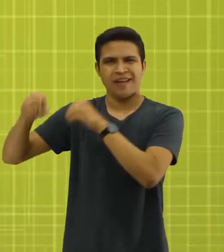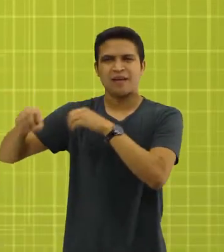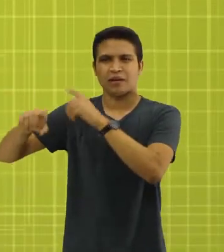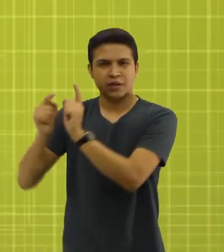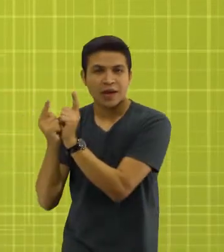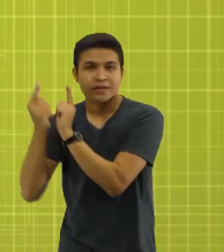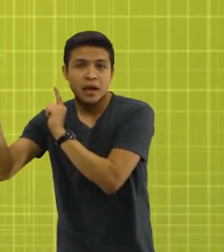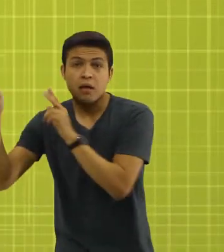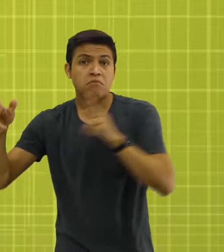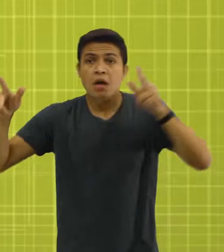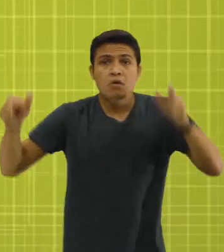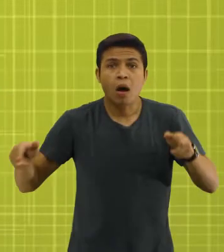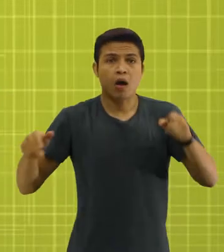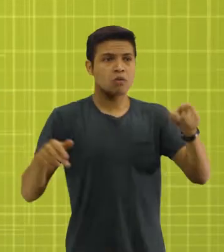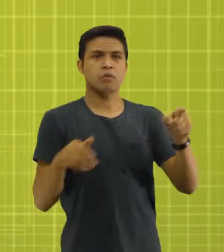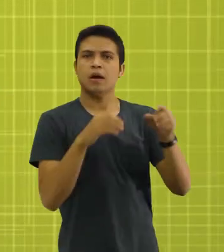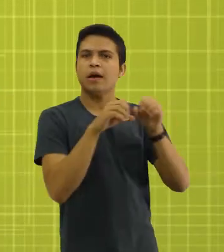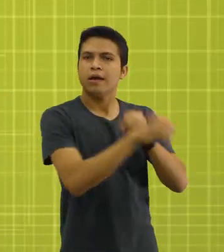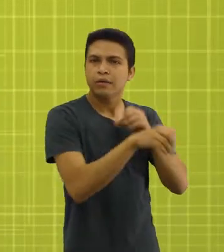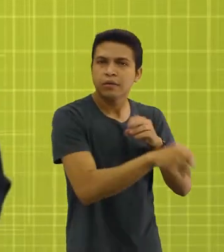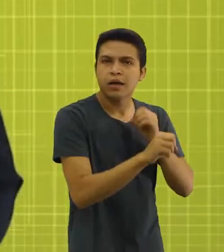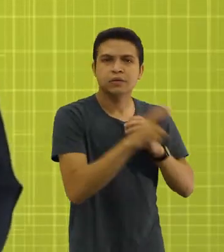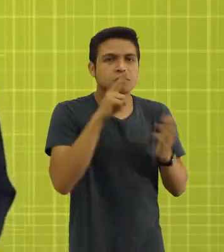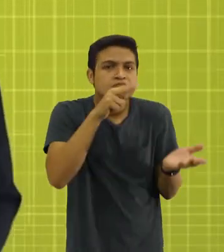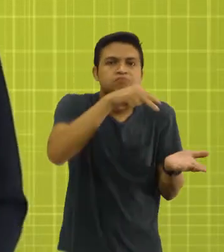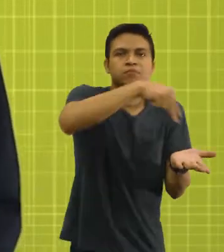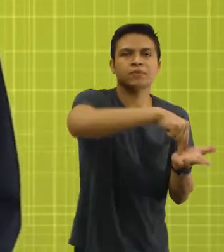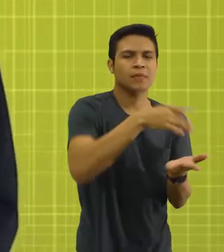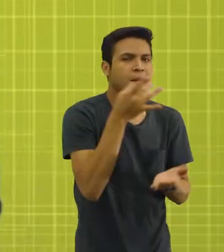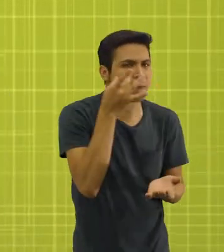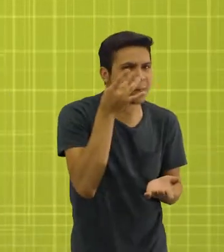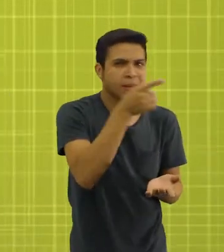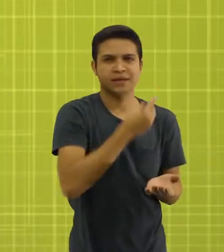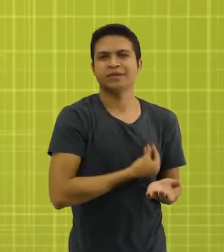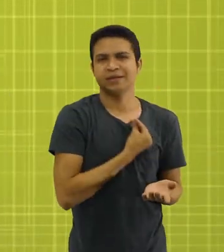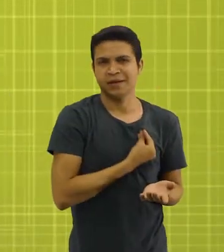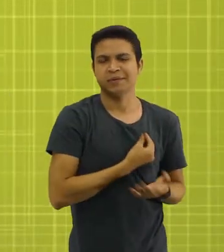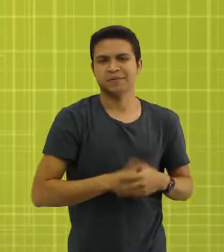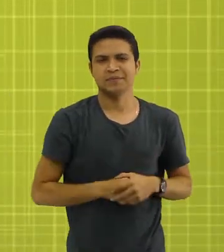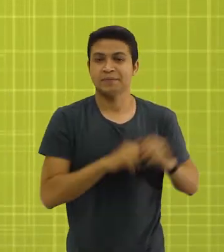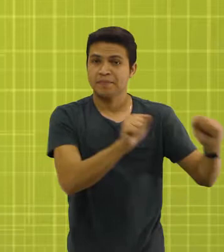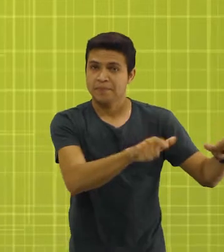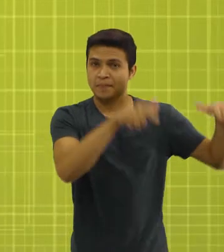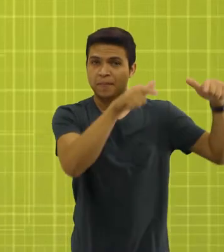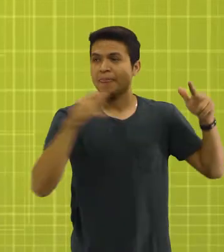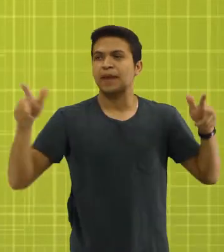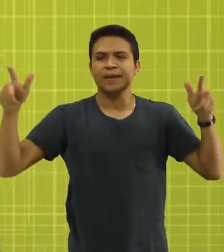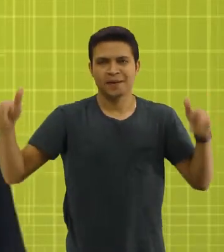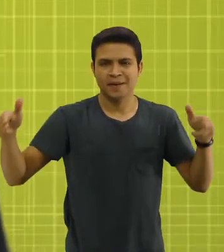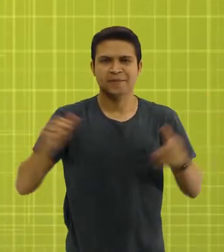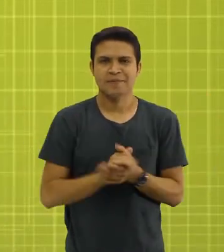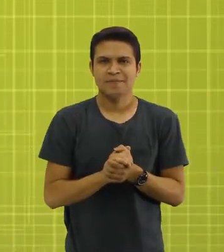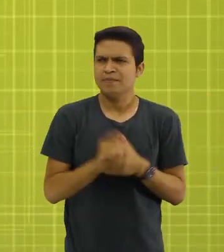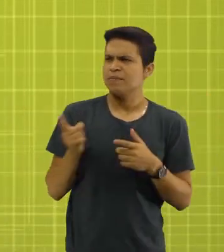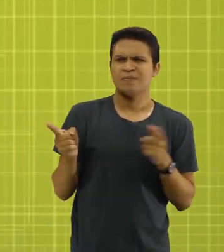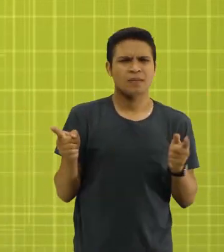com equivalência ao dos cursos oferecidos pelas instituições de ensino superior que utilizam a modalidade presencial. Isso